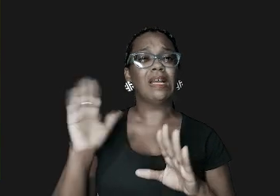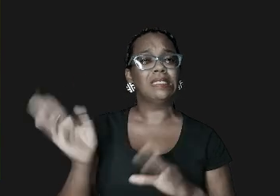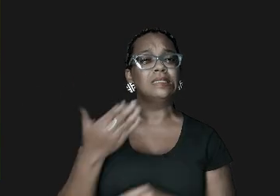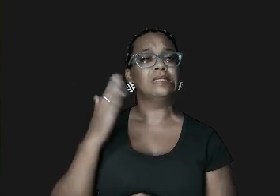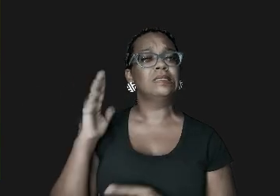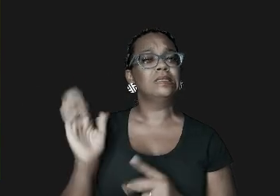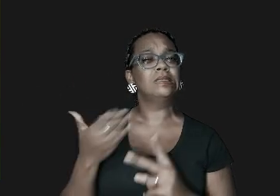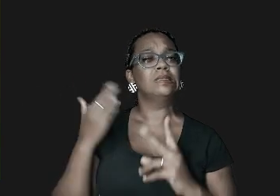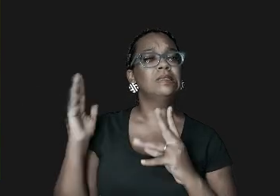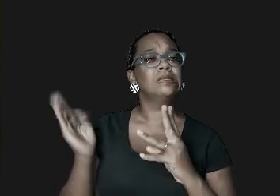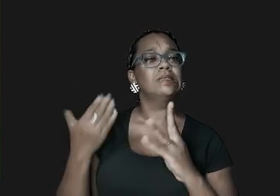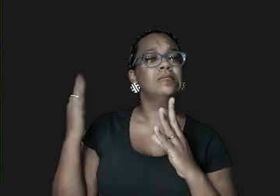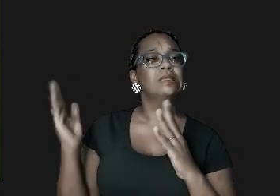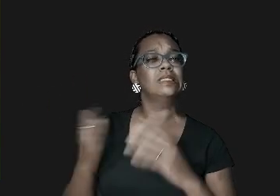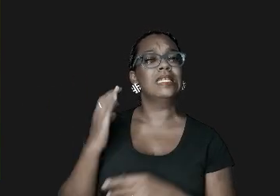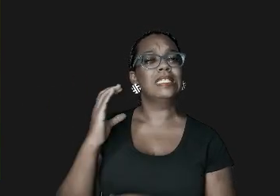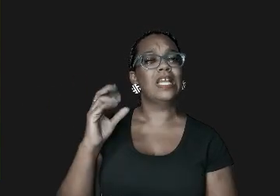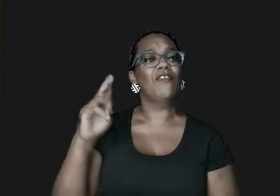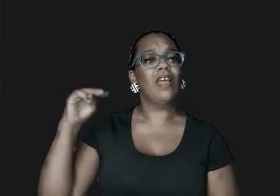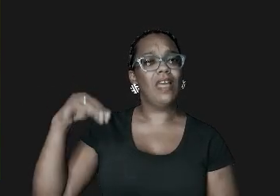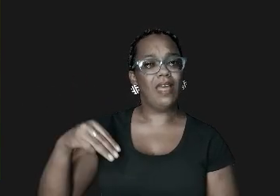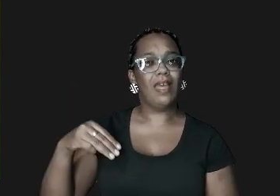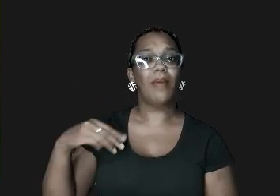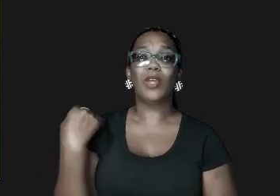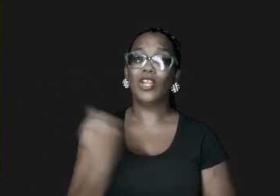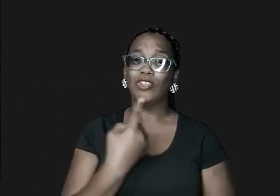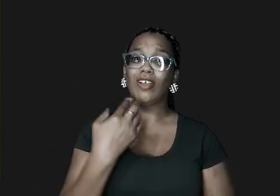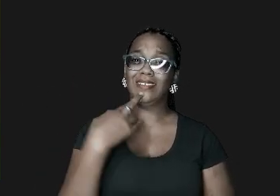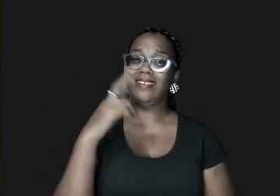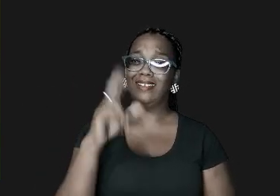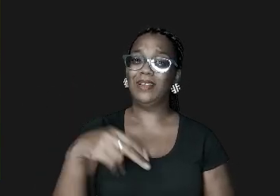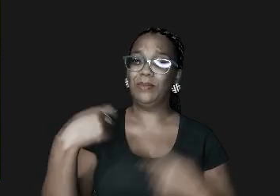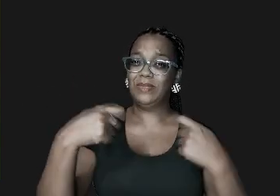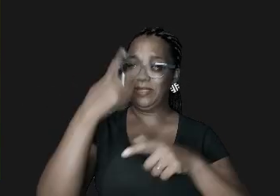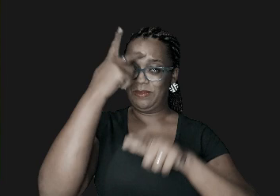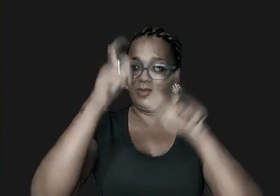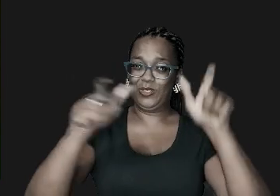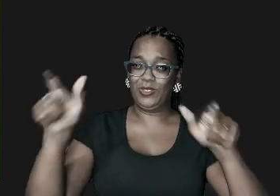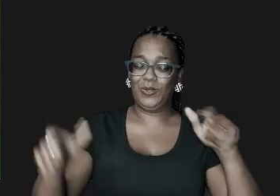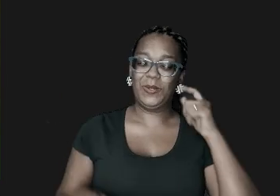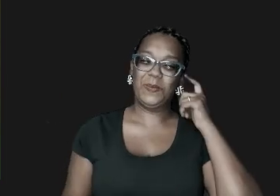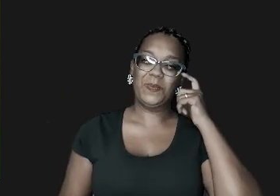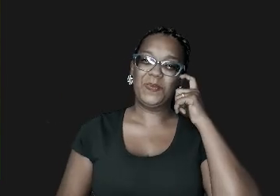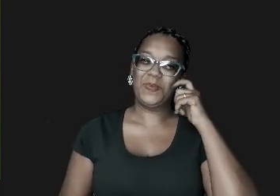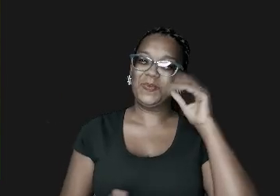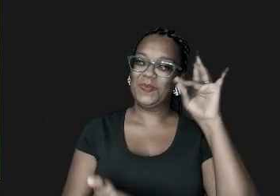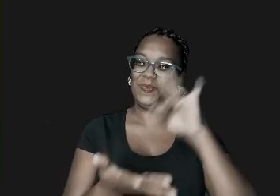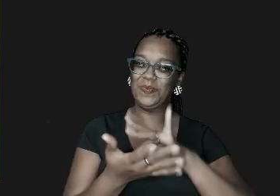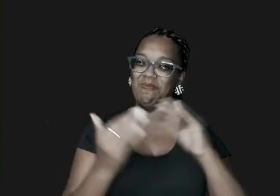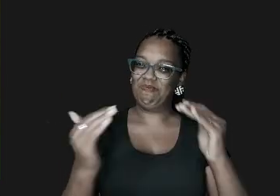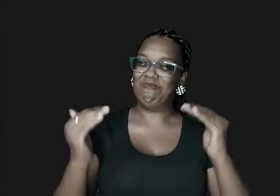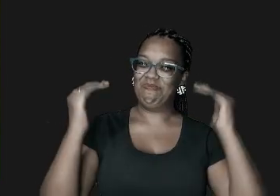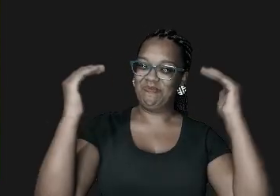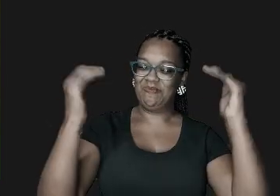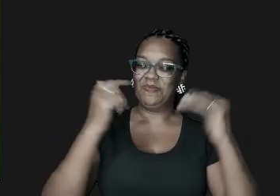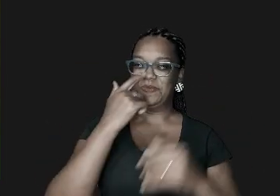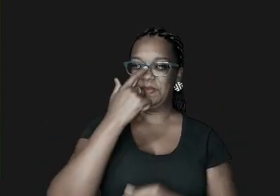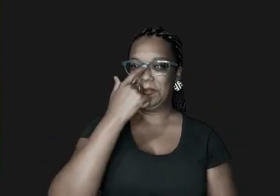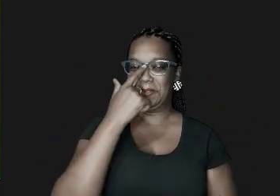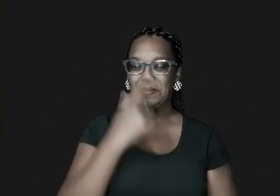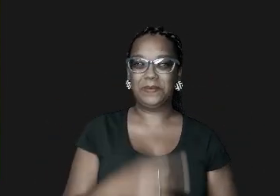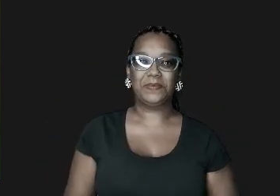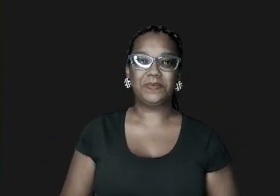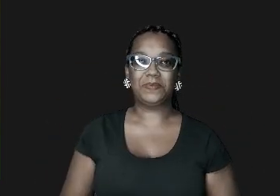isso porque passou muita gente lá pela CBM a gente tem que reconhecer as pessoas